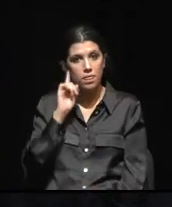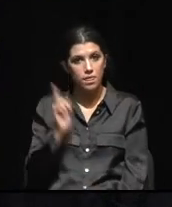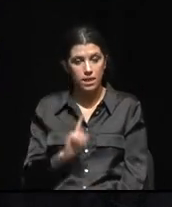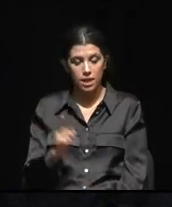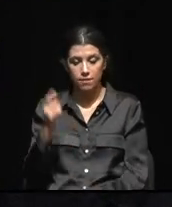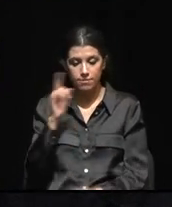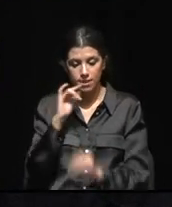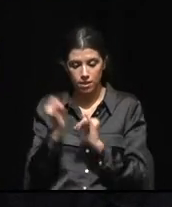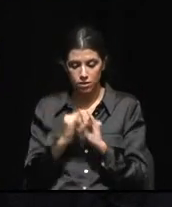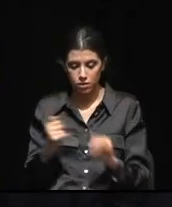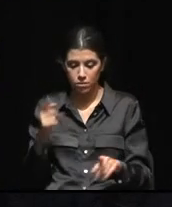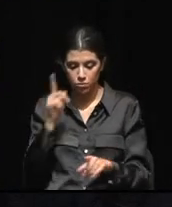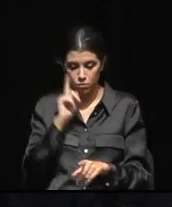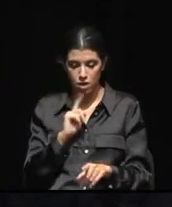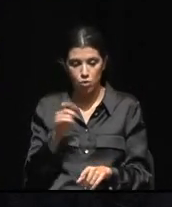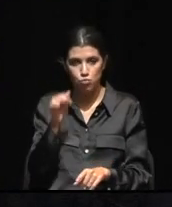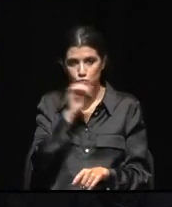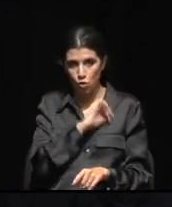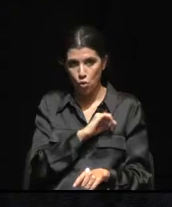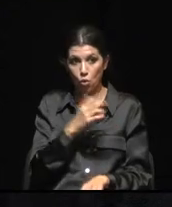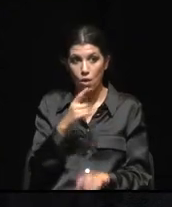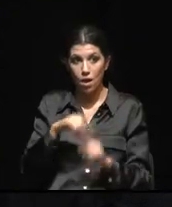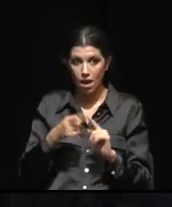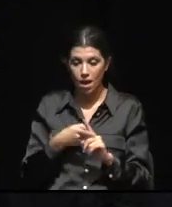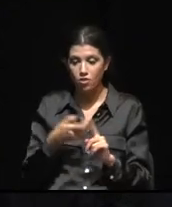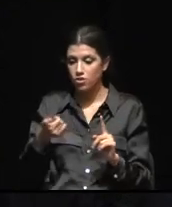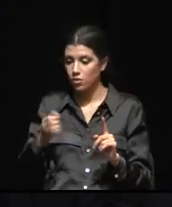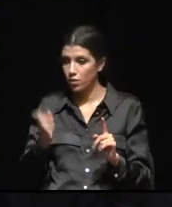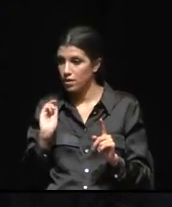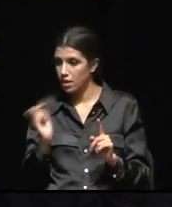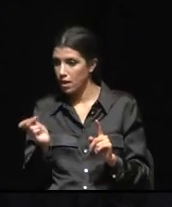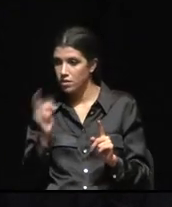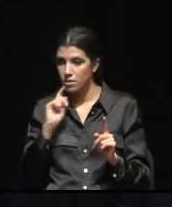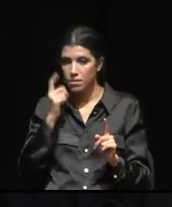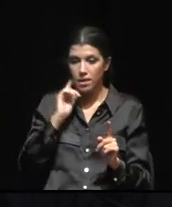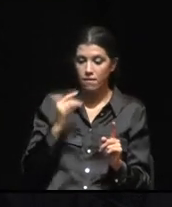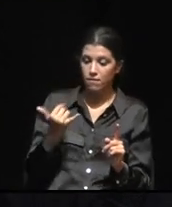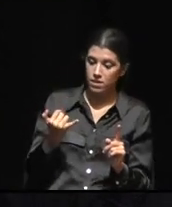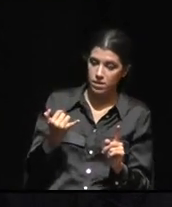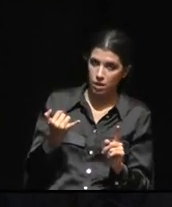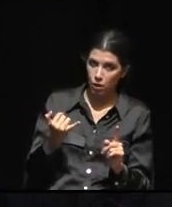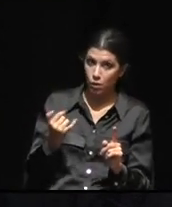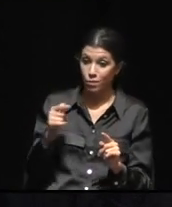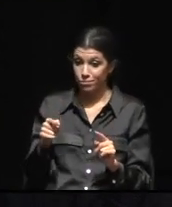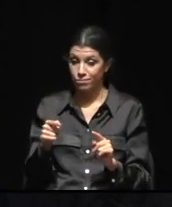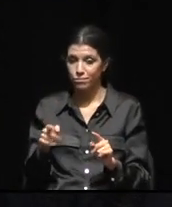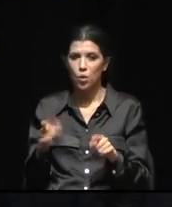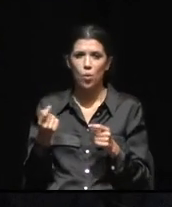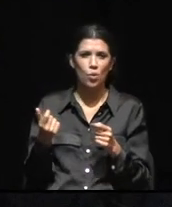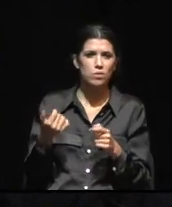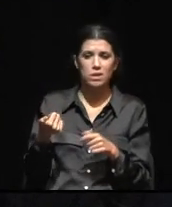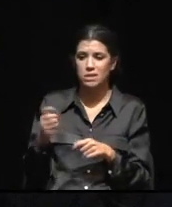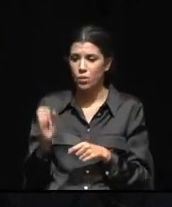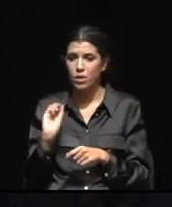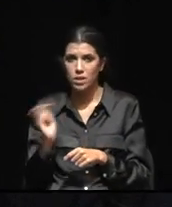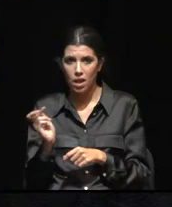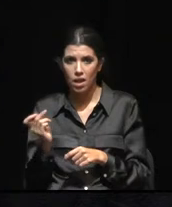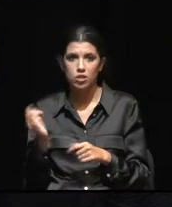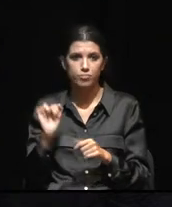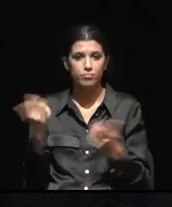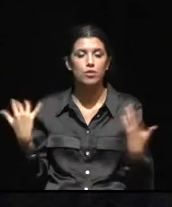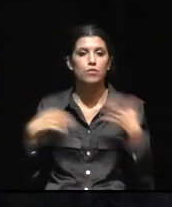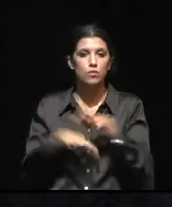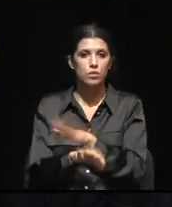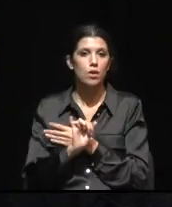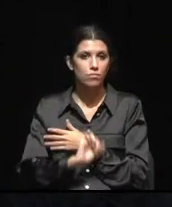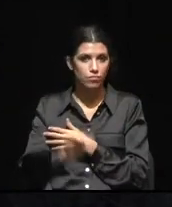mulher precisamente no ano em que iremos comemorar os 50 anos do 25 de Abril prestes a cumprir 50 anos sobre a revolução